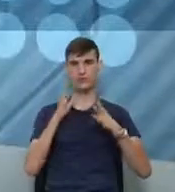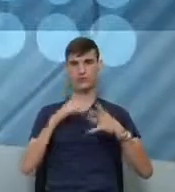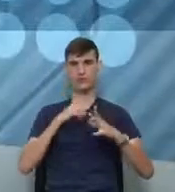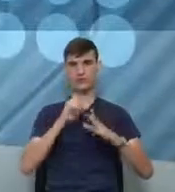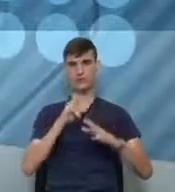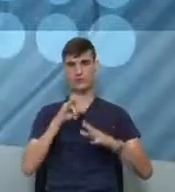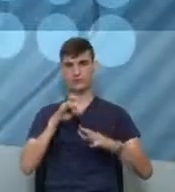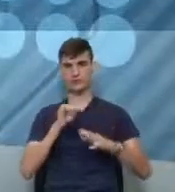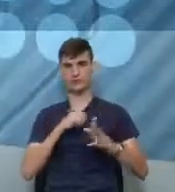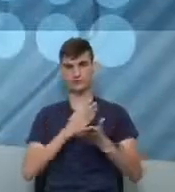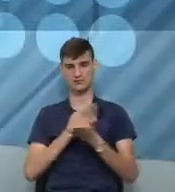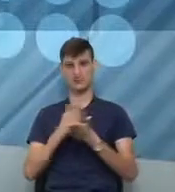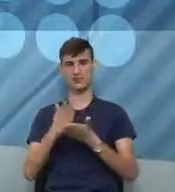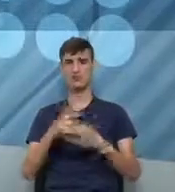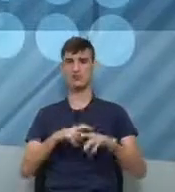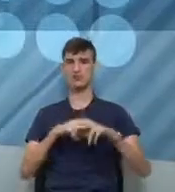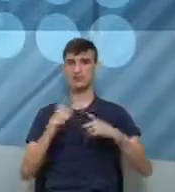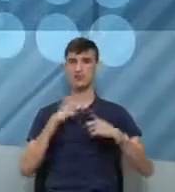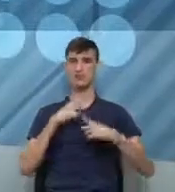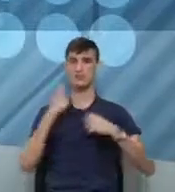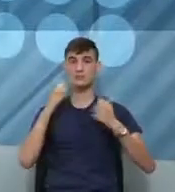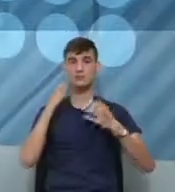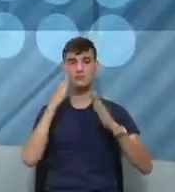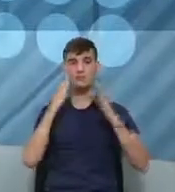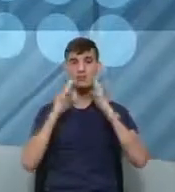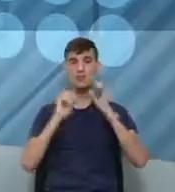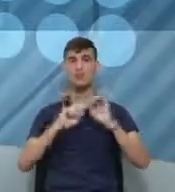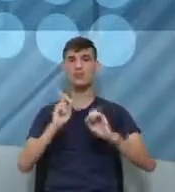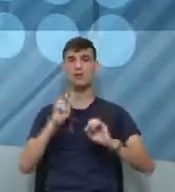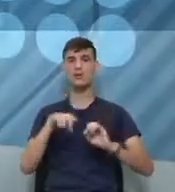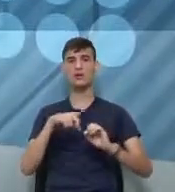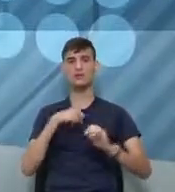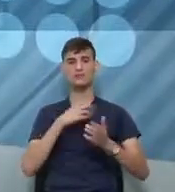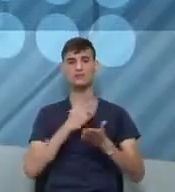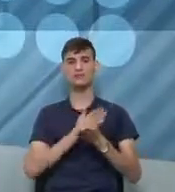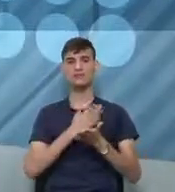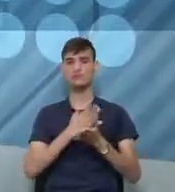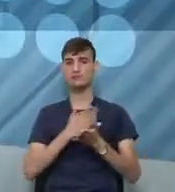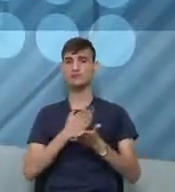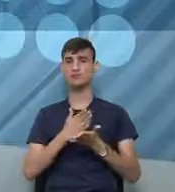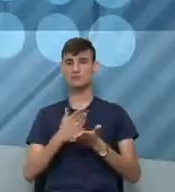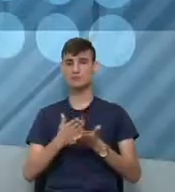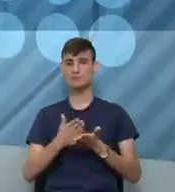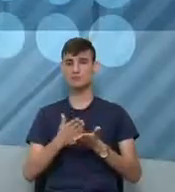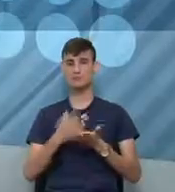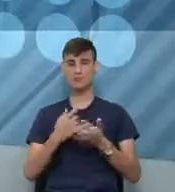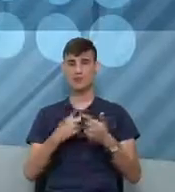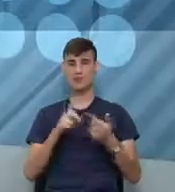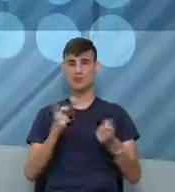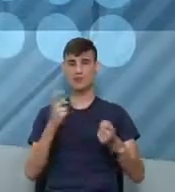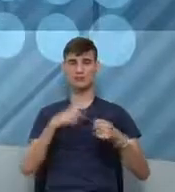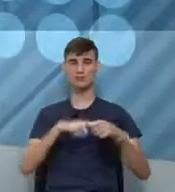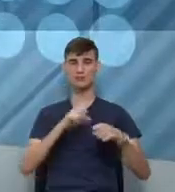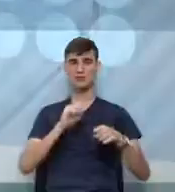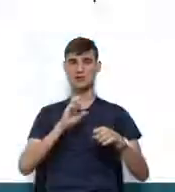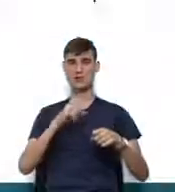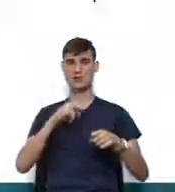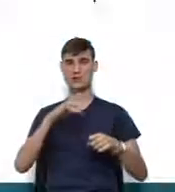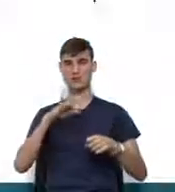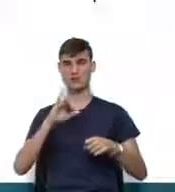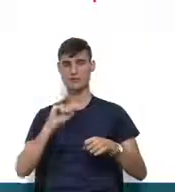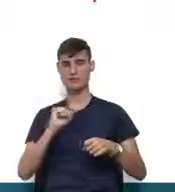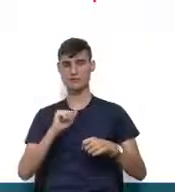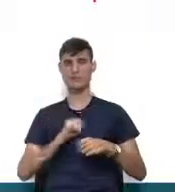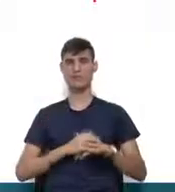de séries, a gente precisa saber primeiro o que é uma sequência, retomar o que é uma sequência. Vamos ao